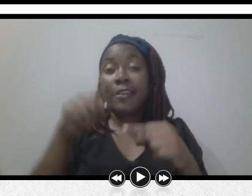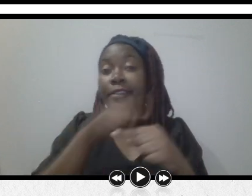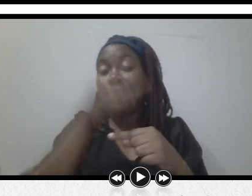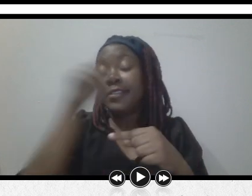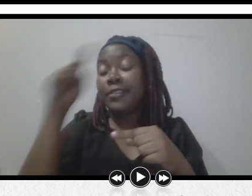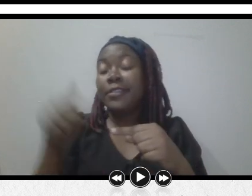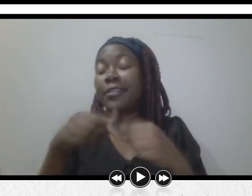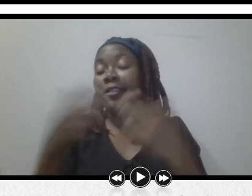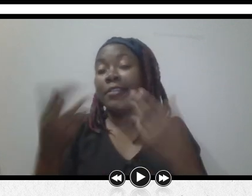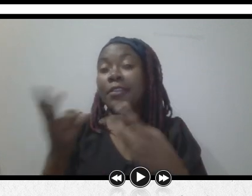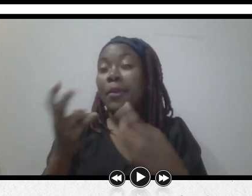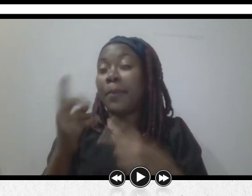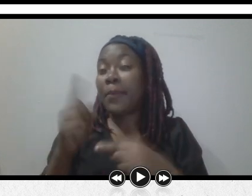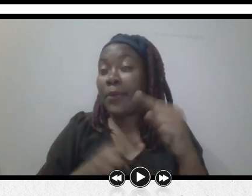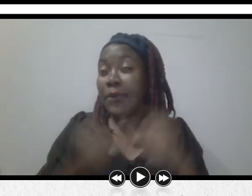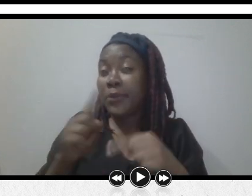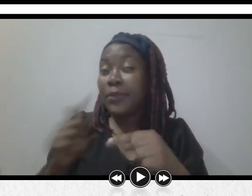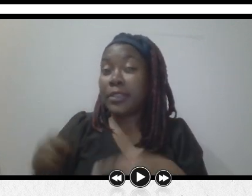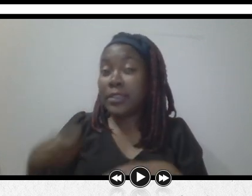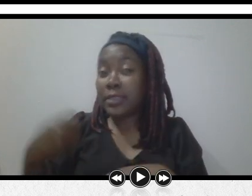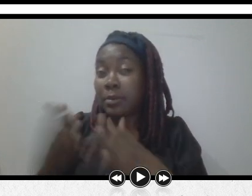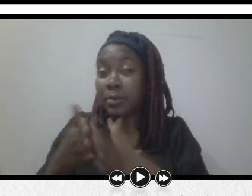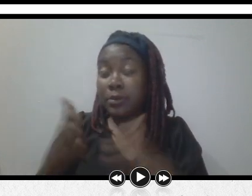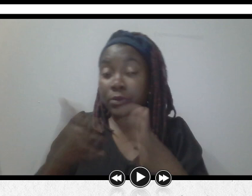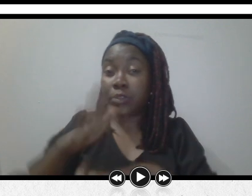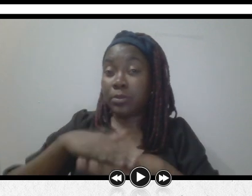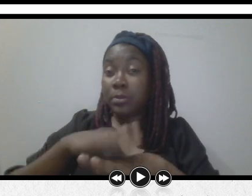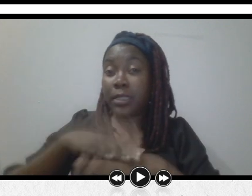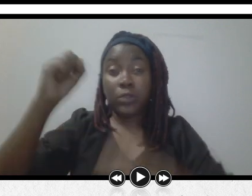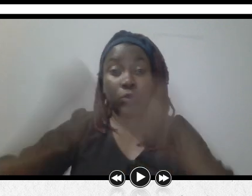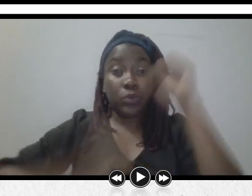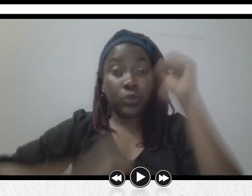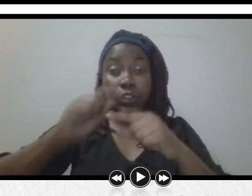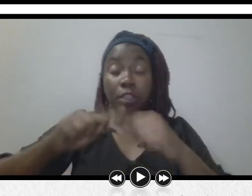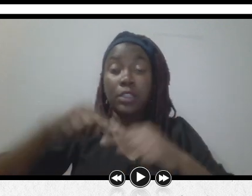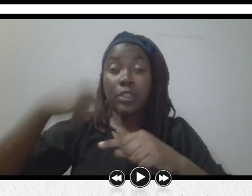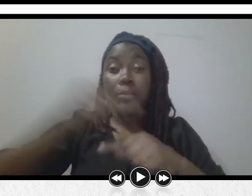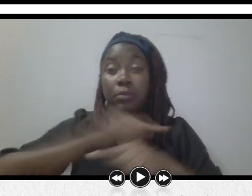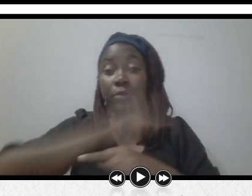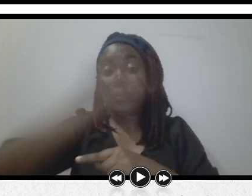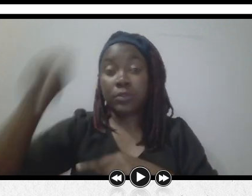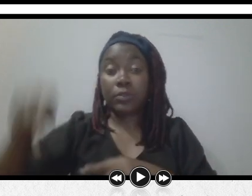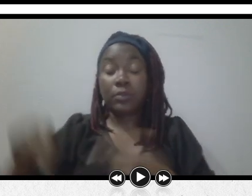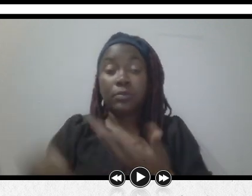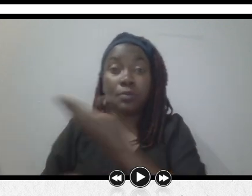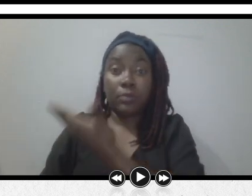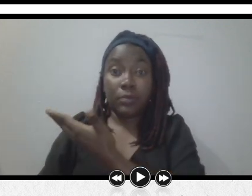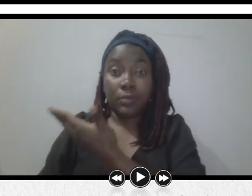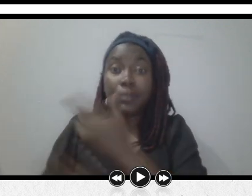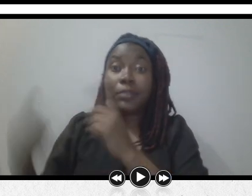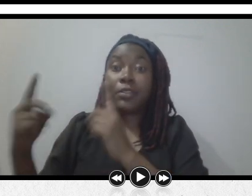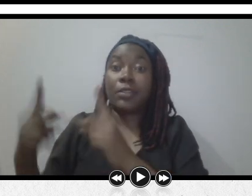E a reciclagem, ela é um ciclo. Então veja que os produtos, eles são produzidos pela indústria, que depois